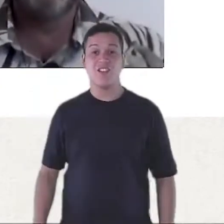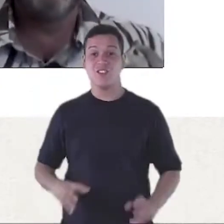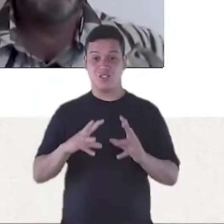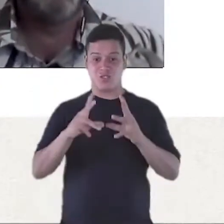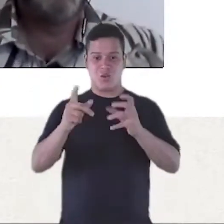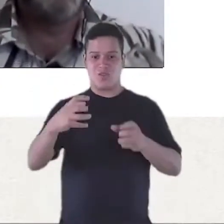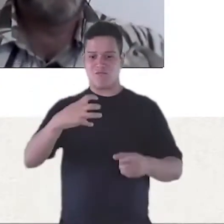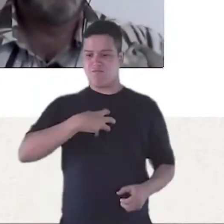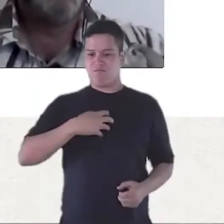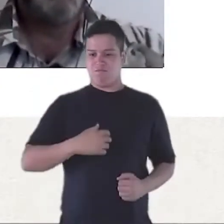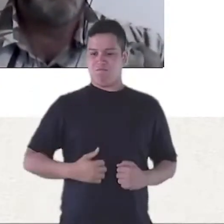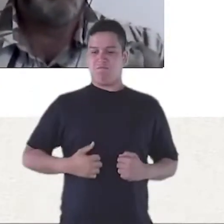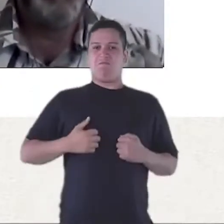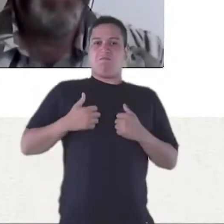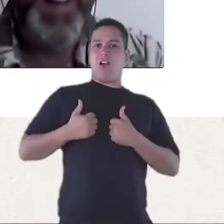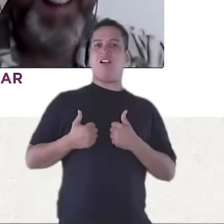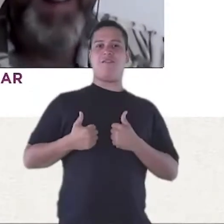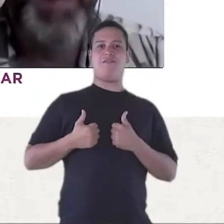cima.